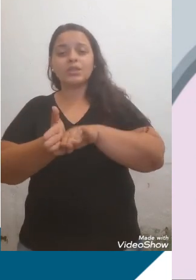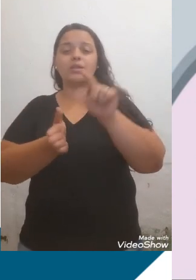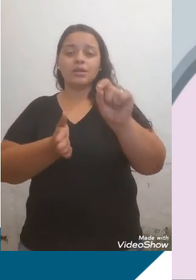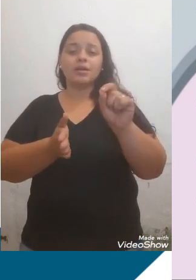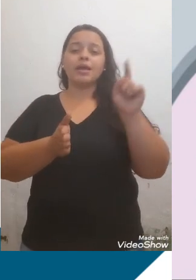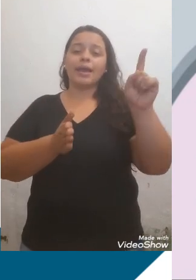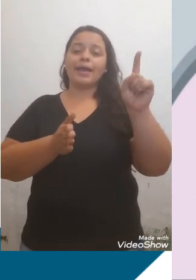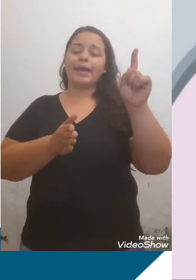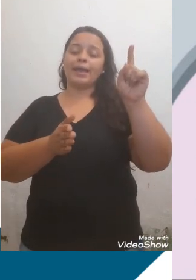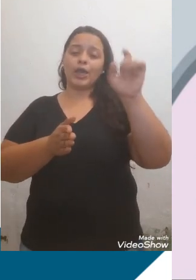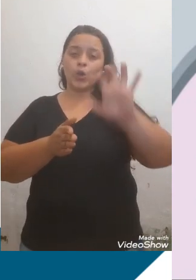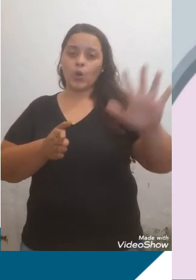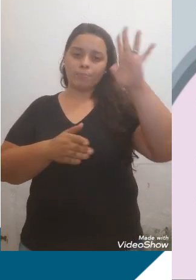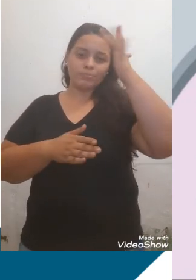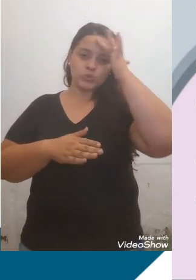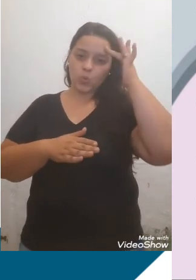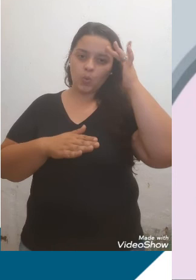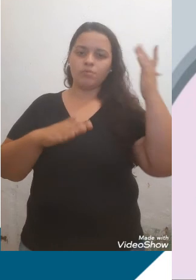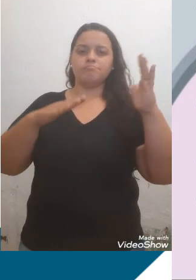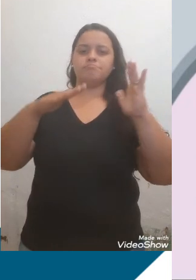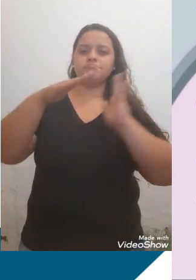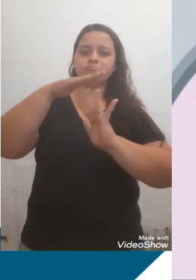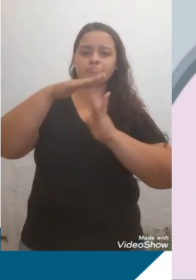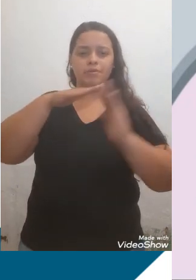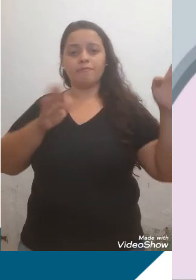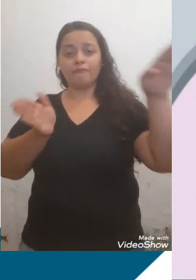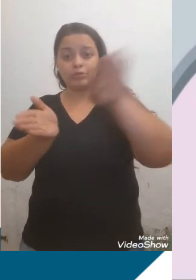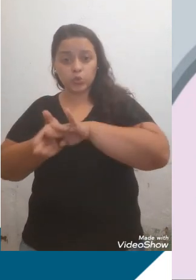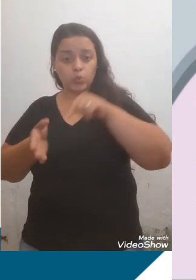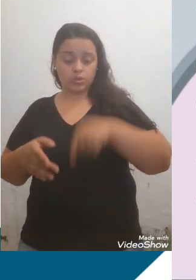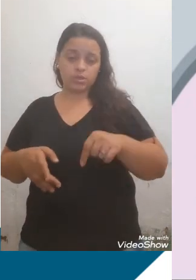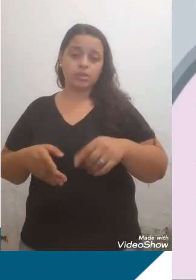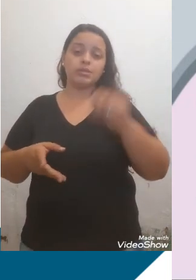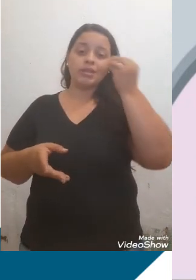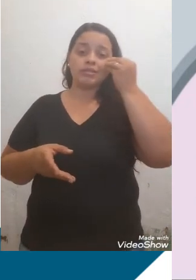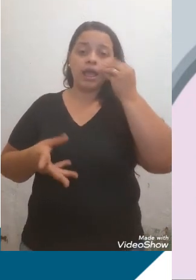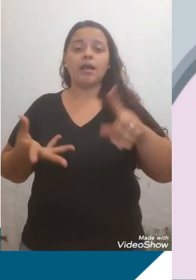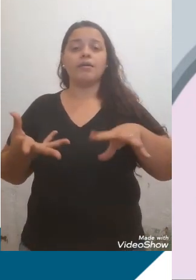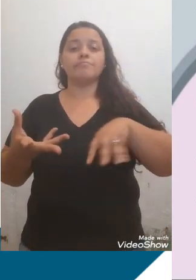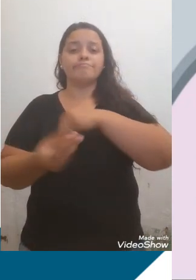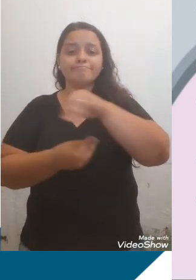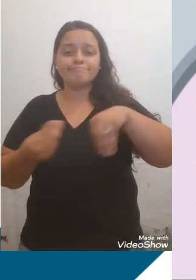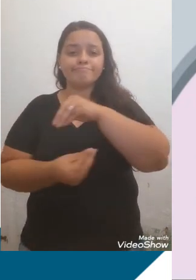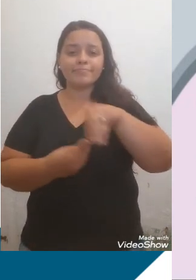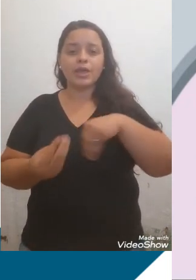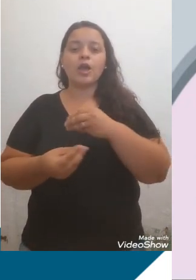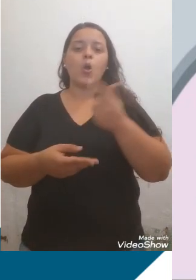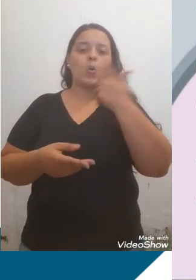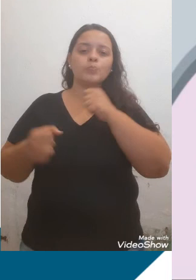europeus para o Brasil, onde através da miscigenação esses colonos poderiam